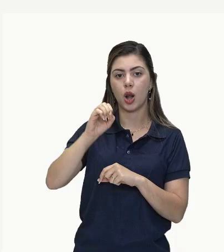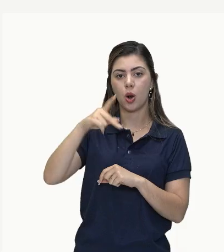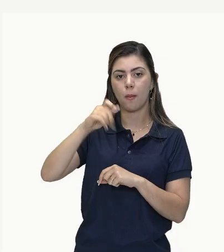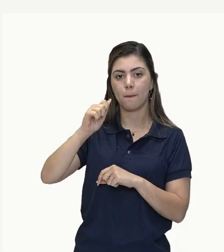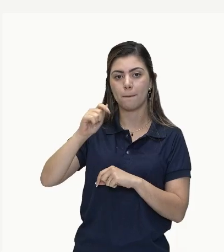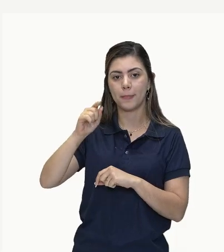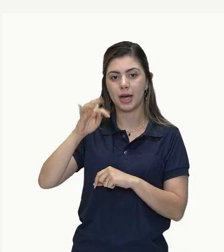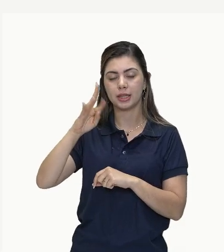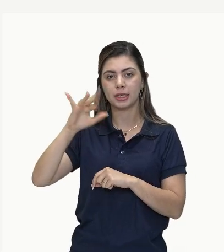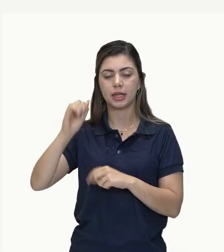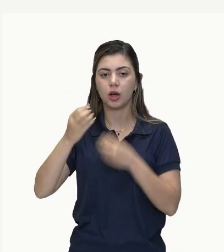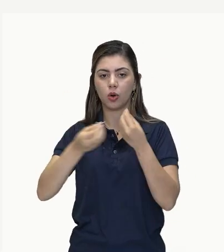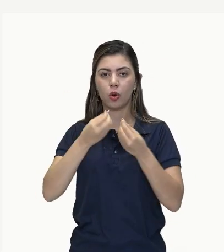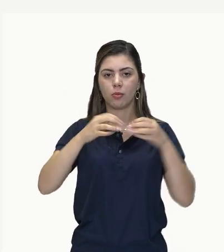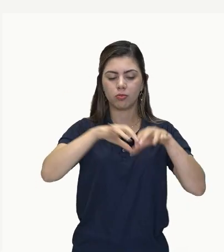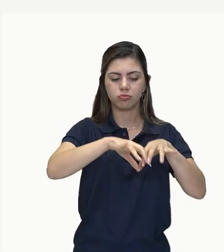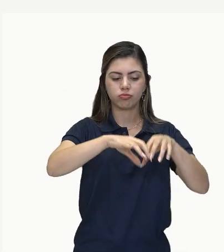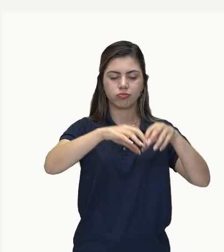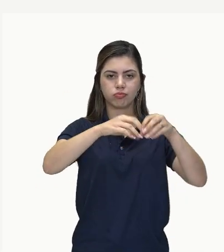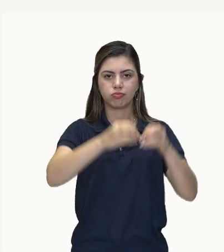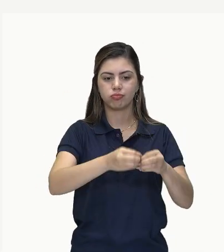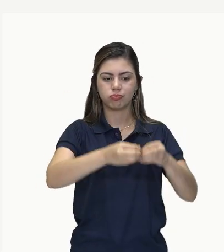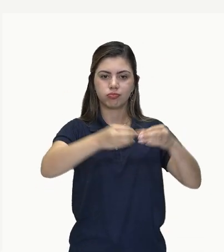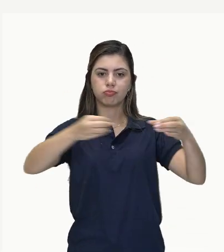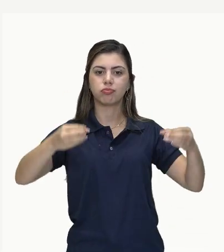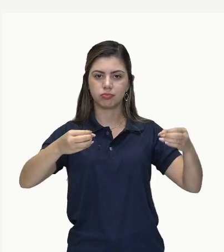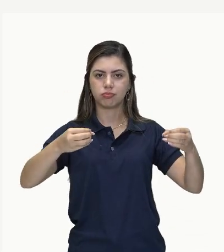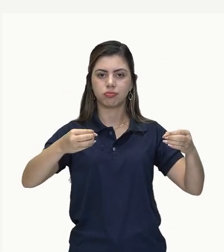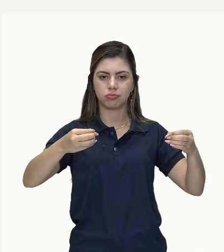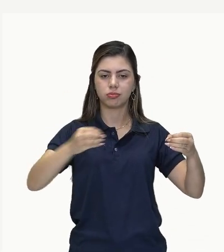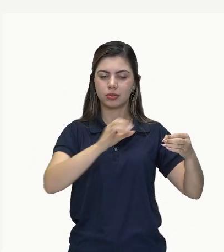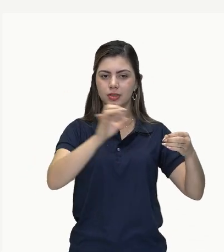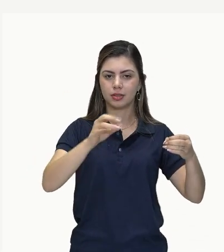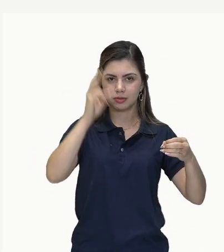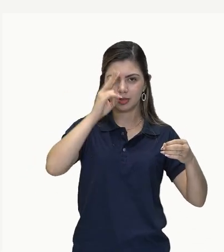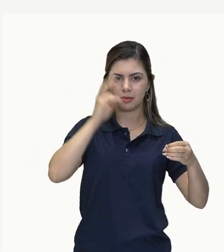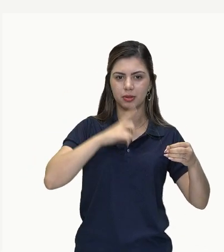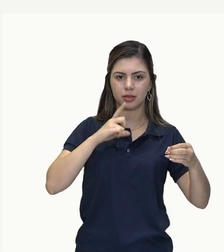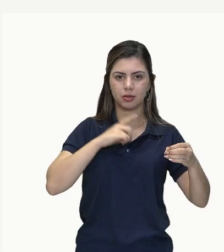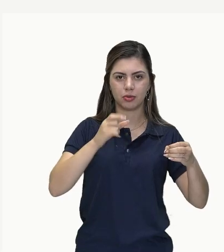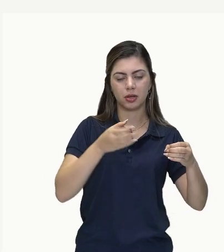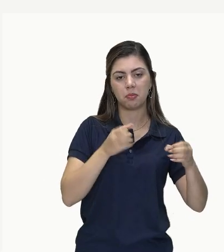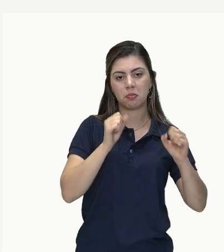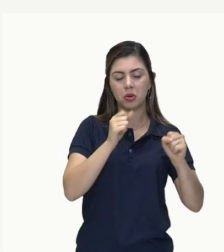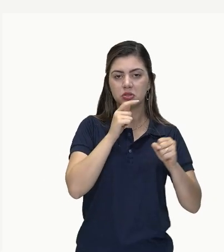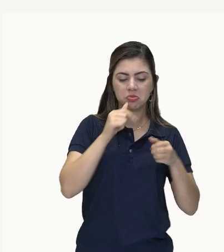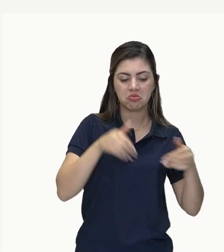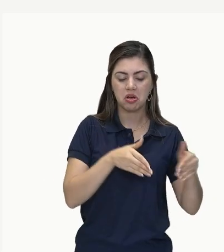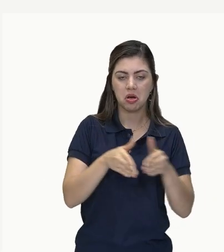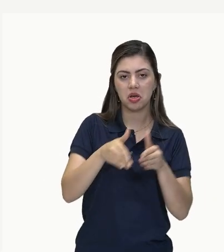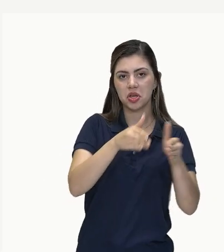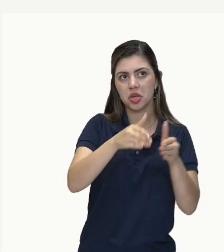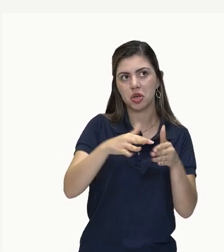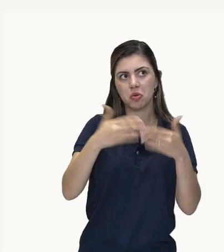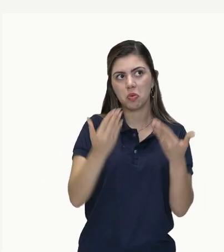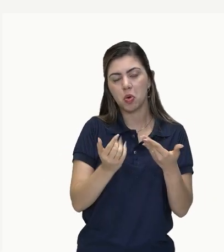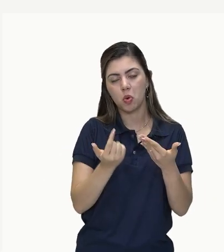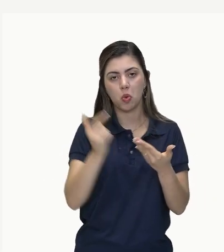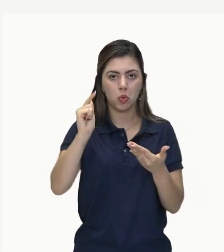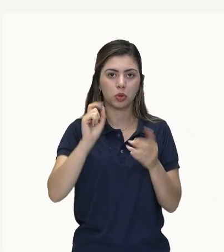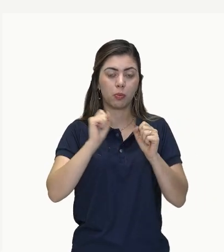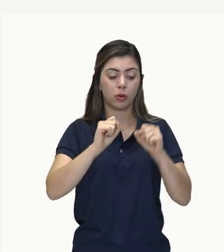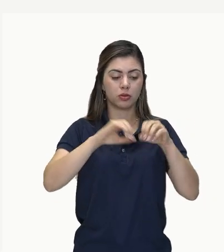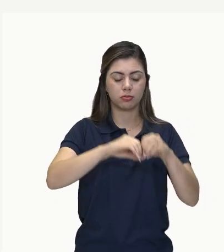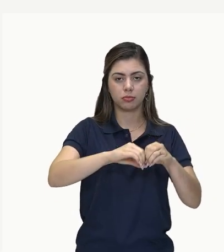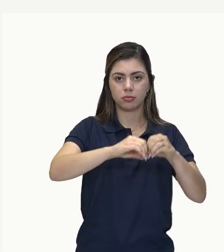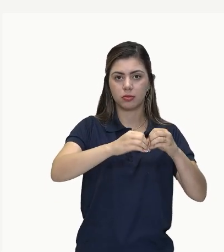barreira geográfica. Lembra que esse espaço aqui ele vai separar, pode ser por um rio ou algum outro fator.